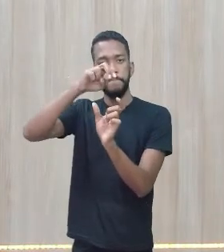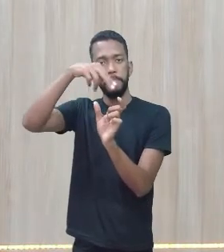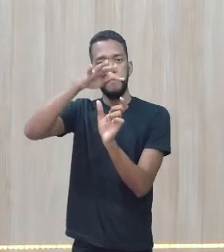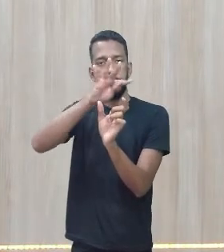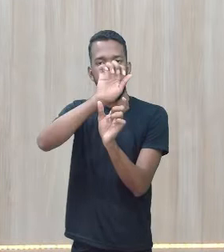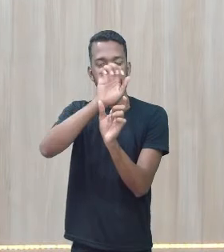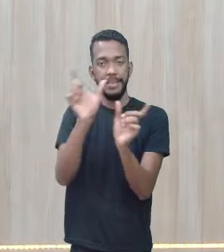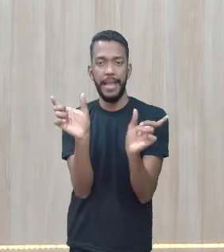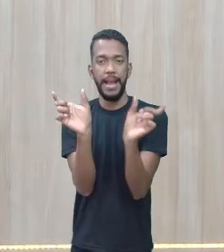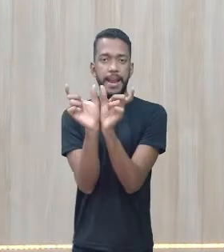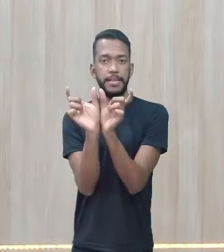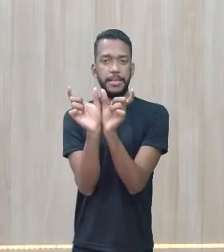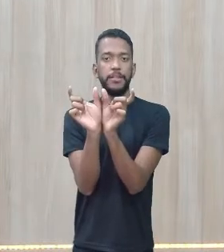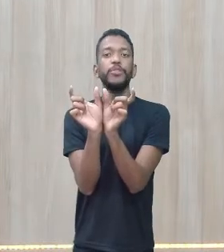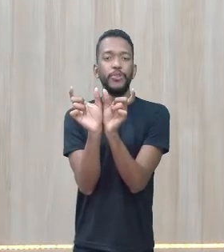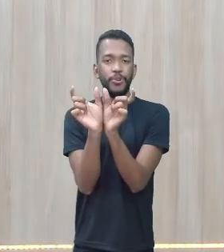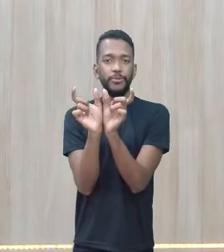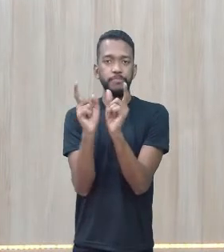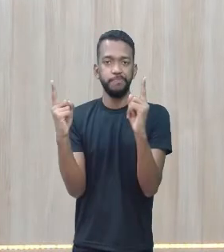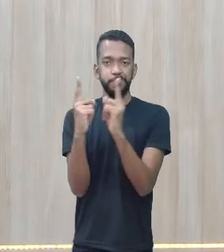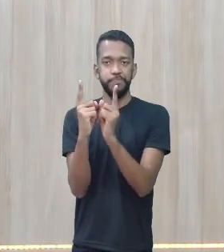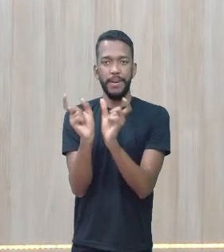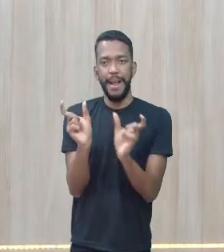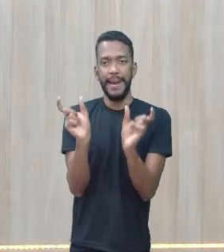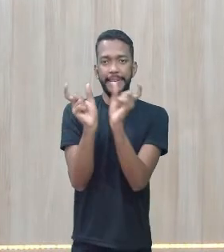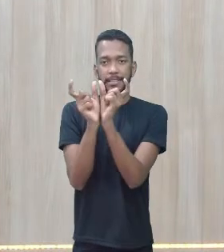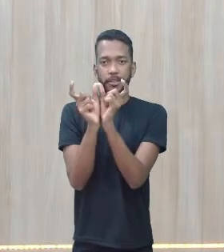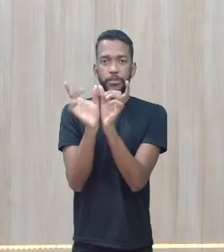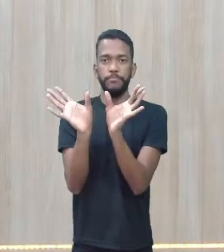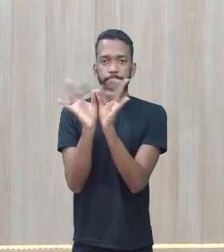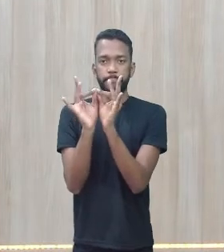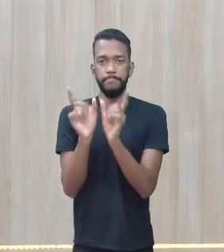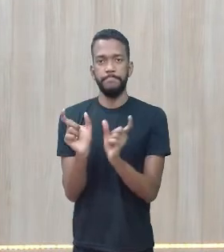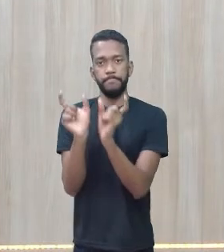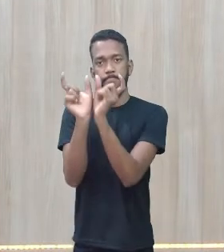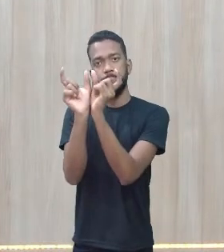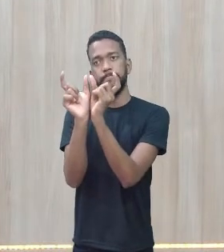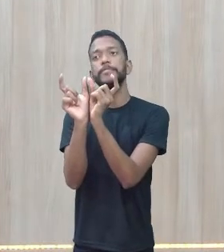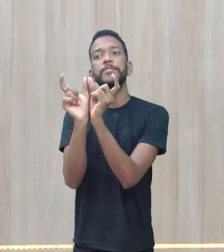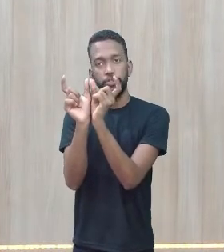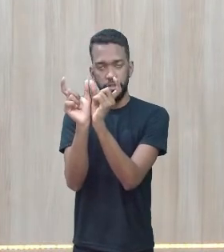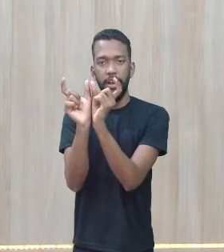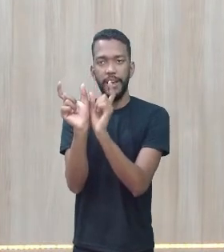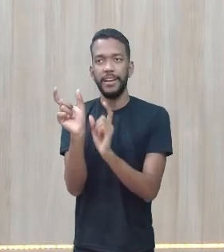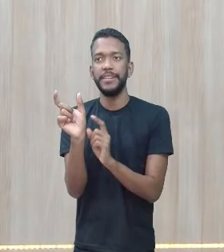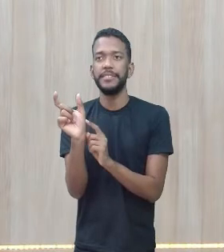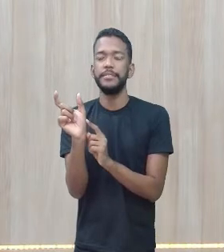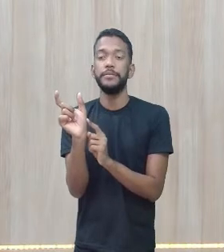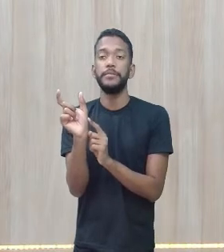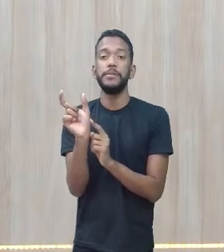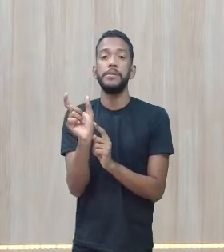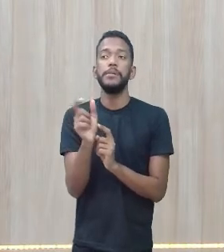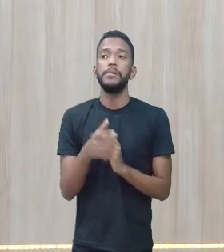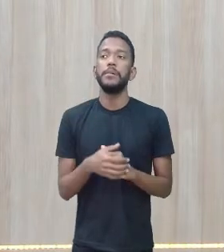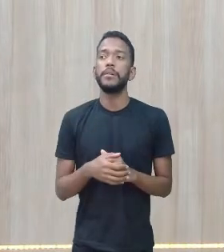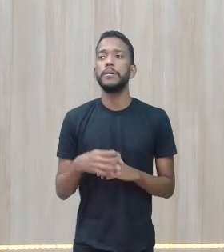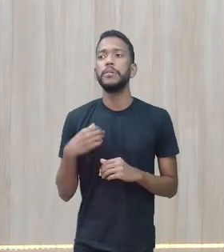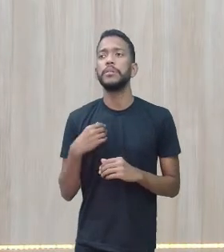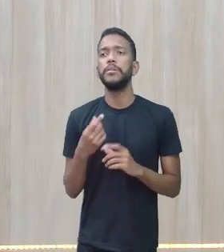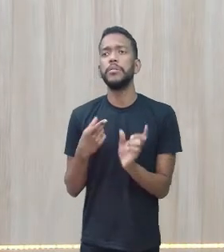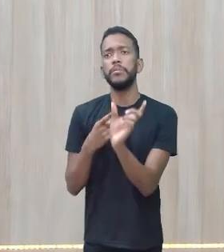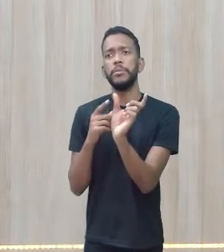Eu acrescentei algo a mais depois do radical. E aí eu digo